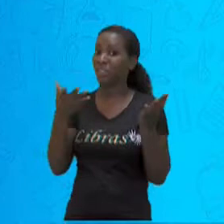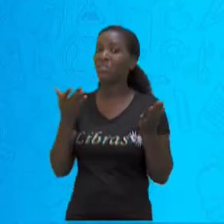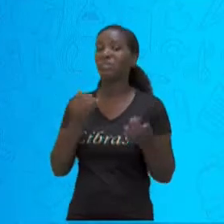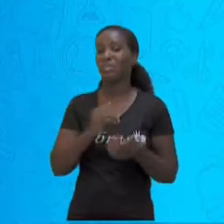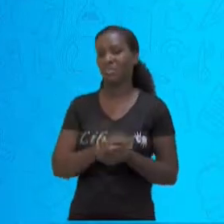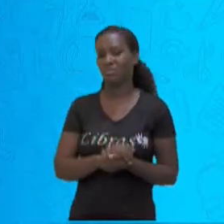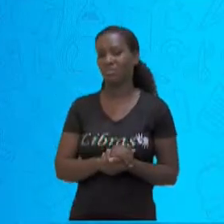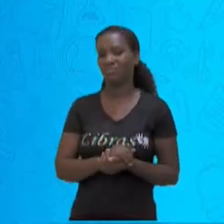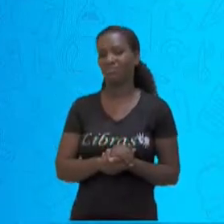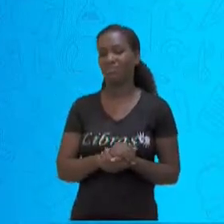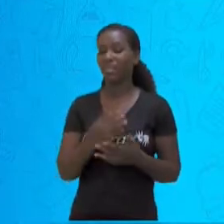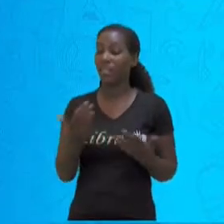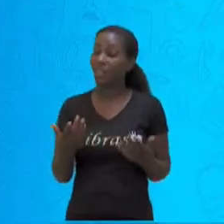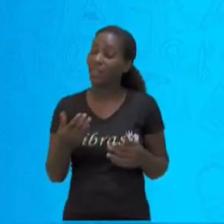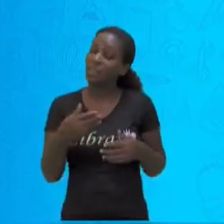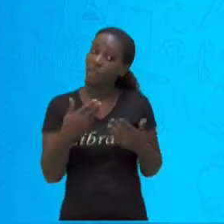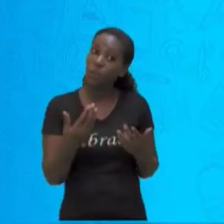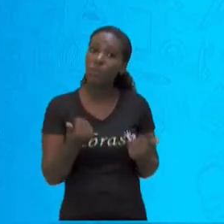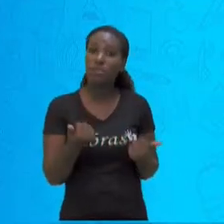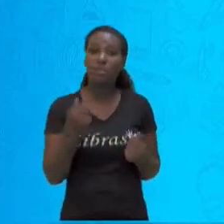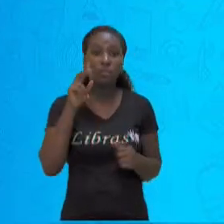alguns pontos negativos.